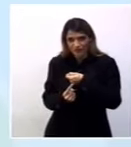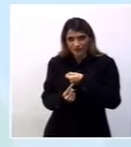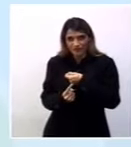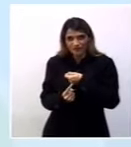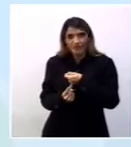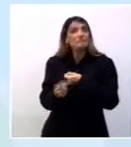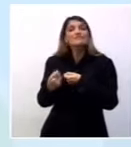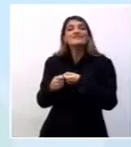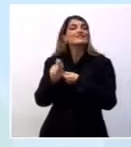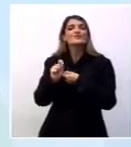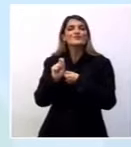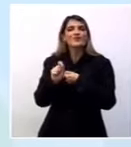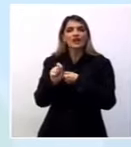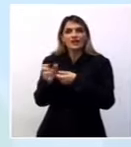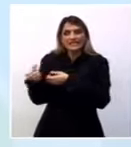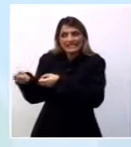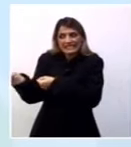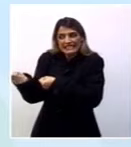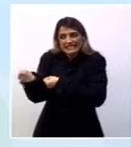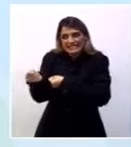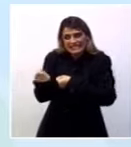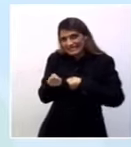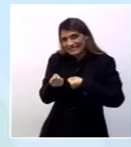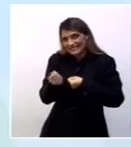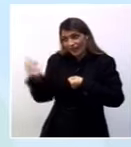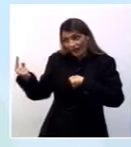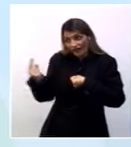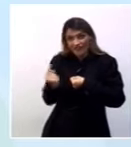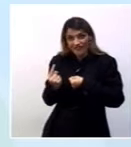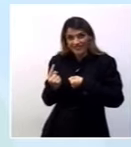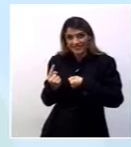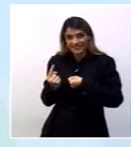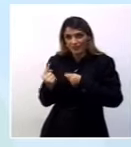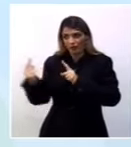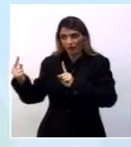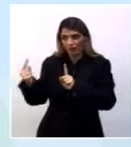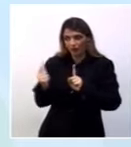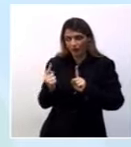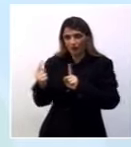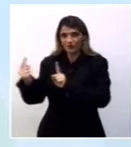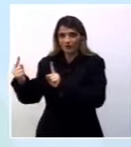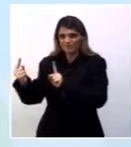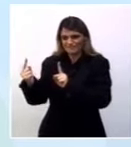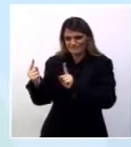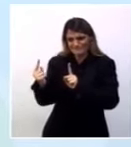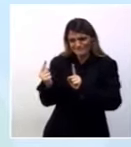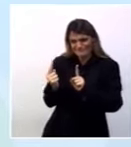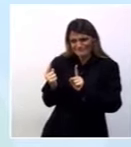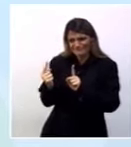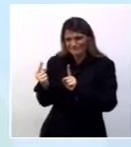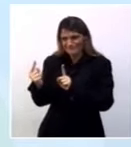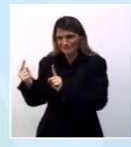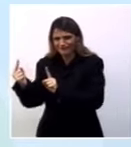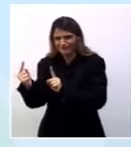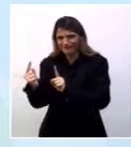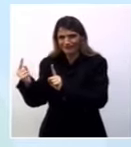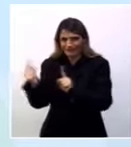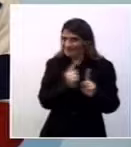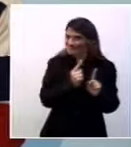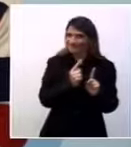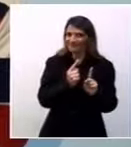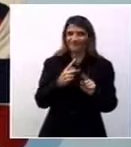necessário puxar o adversário para o seu lado. O oposto dele, que está puxando você e sua